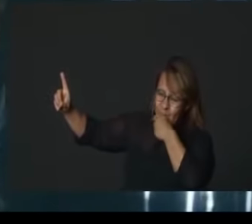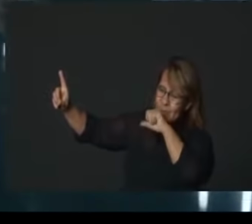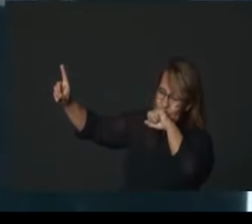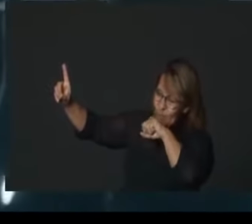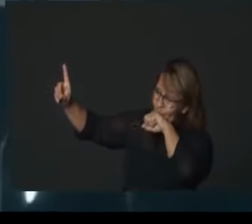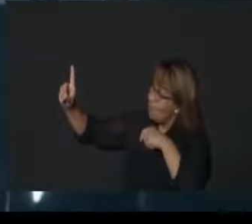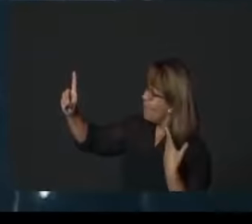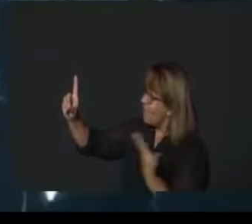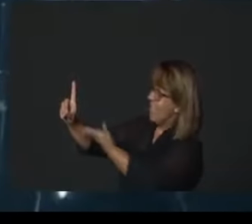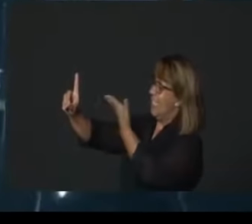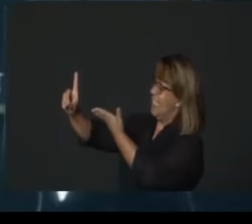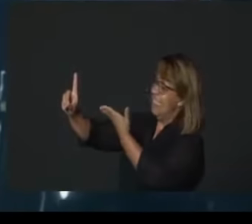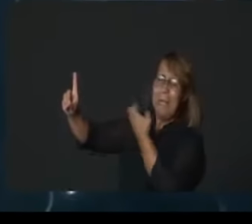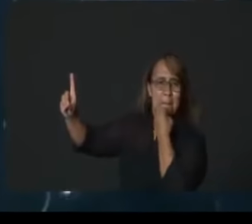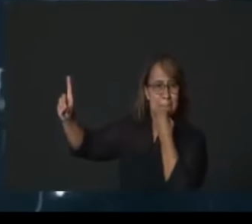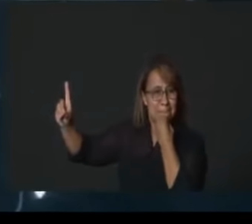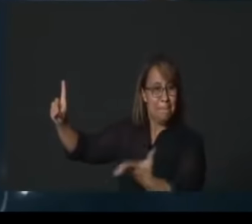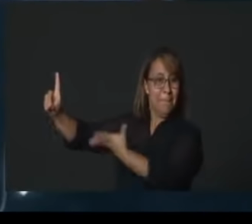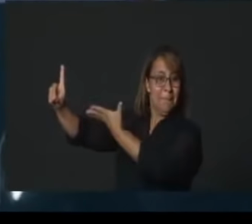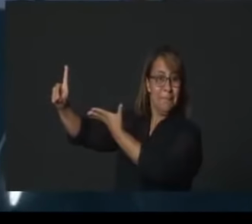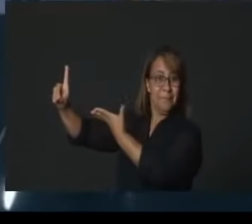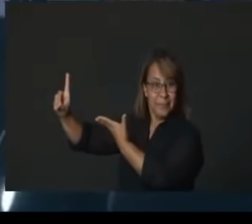me ama.